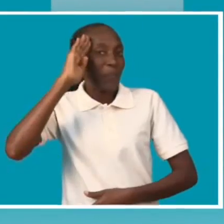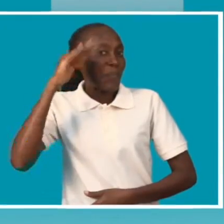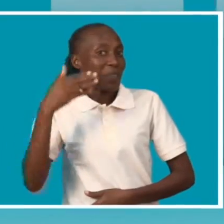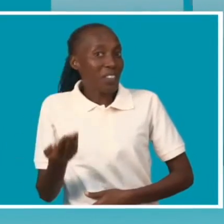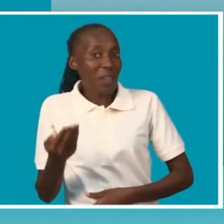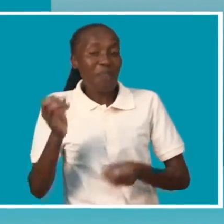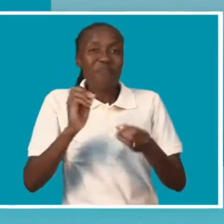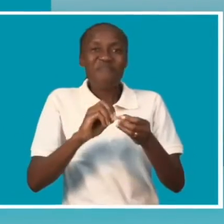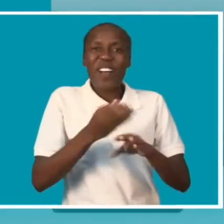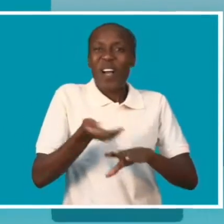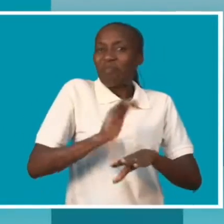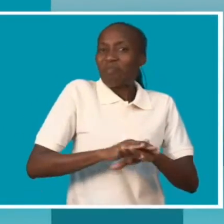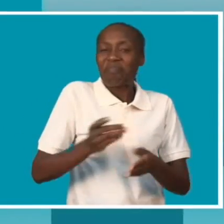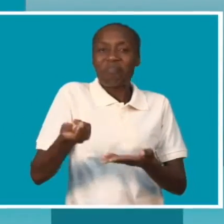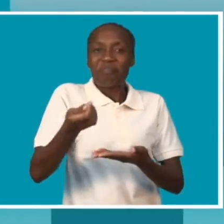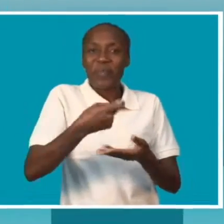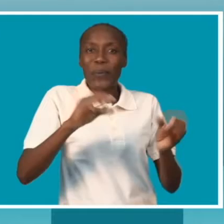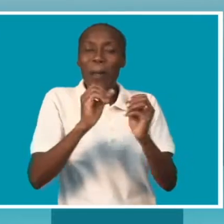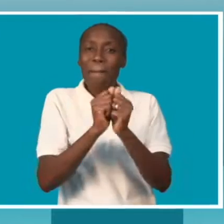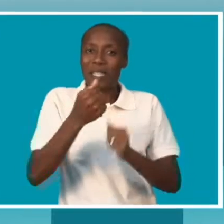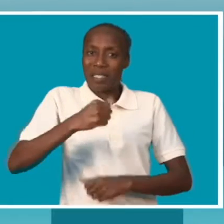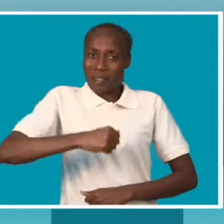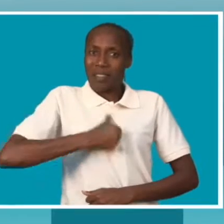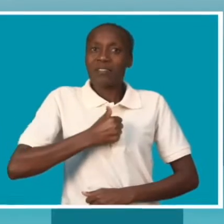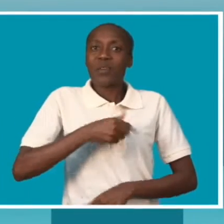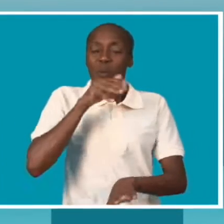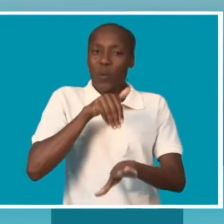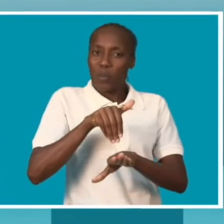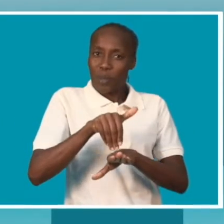Não tinha de onde desenhar, mas eu continuei a desenhar.